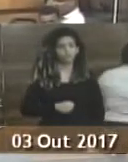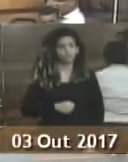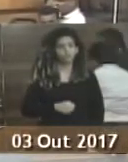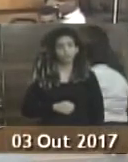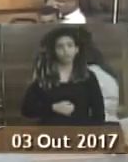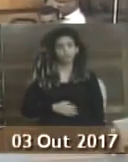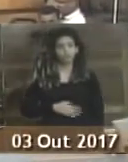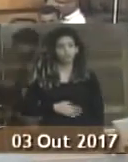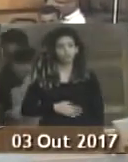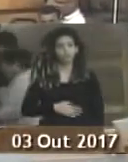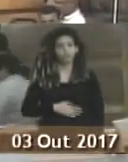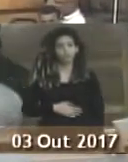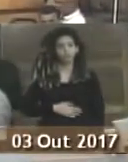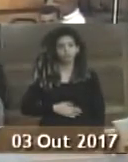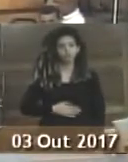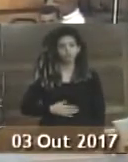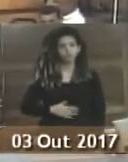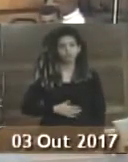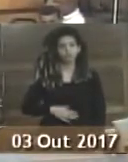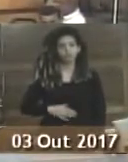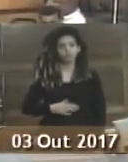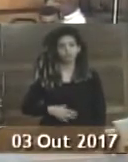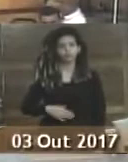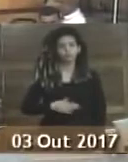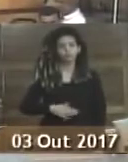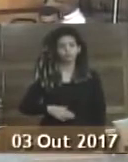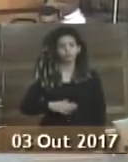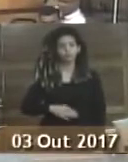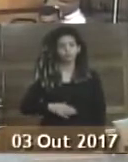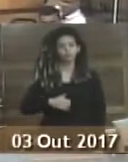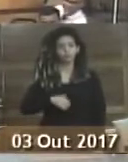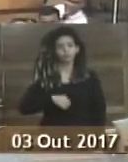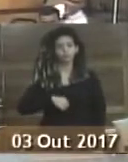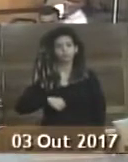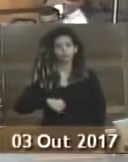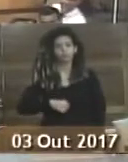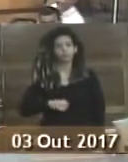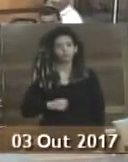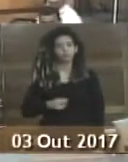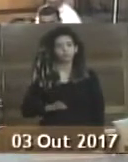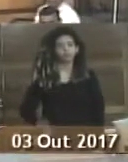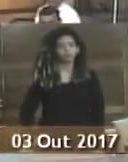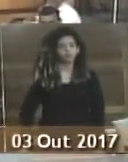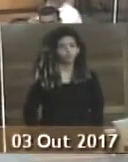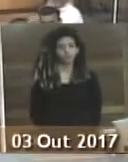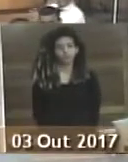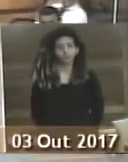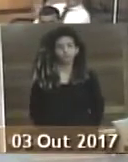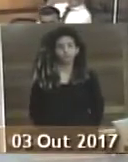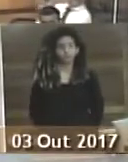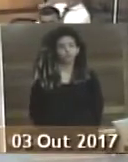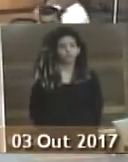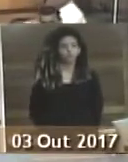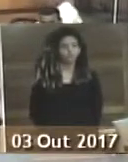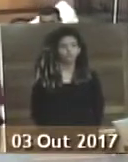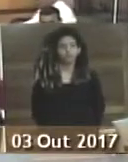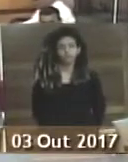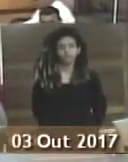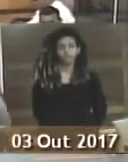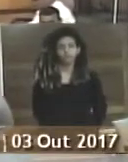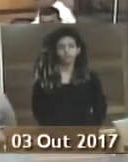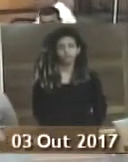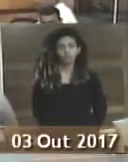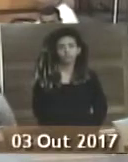564, 565, 569, 570, 595, 705, 706, 707, 708, 709, 729,